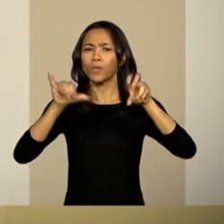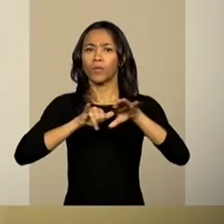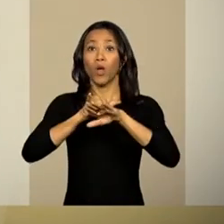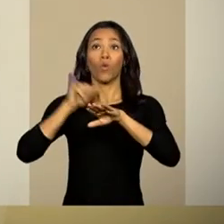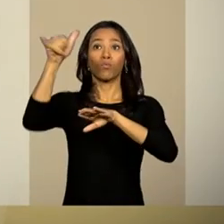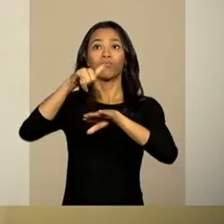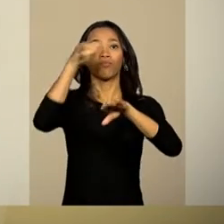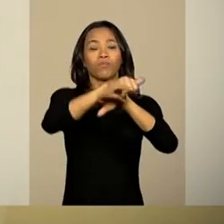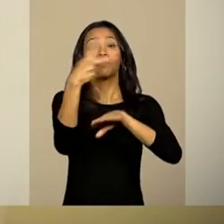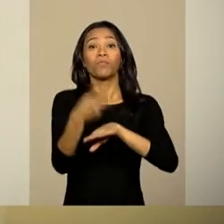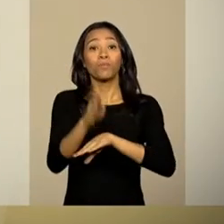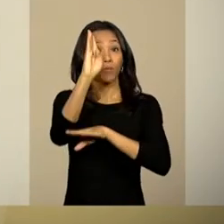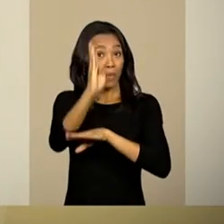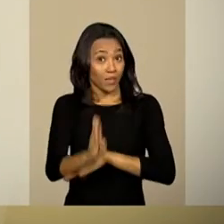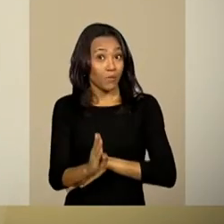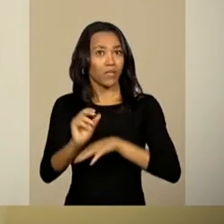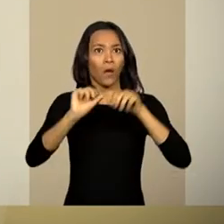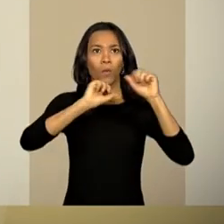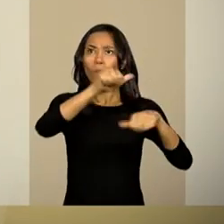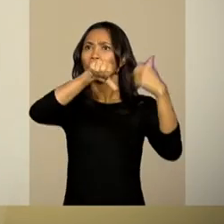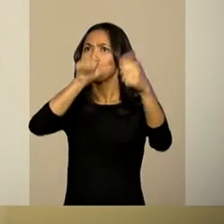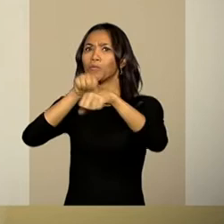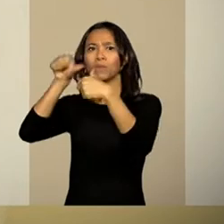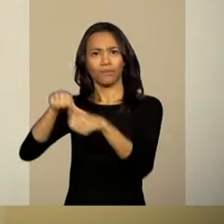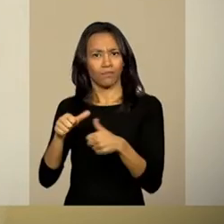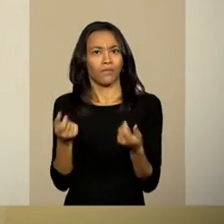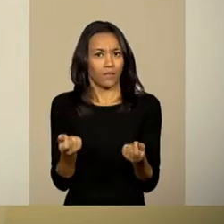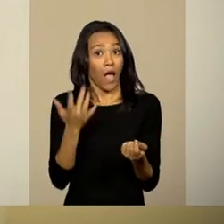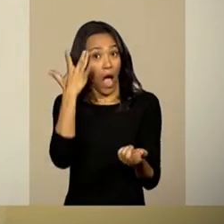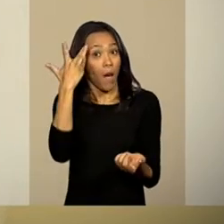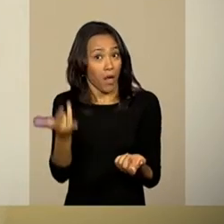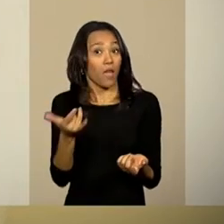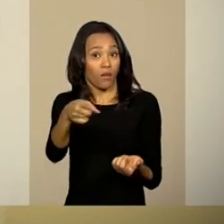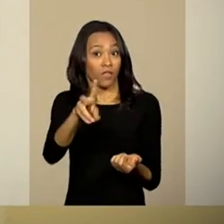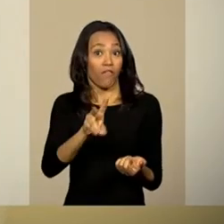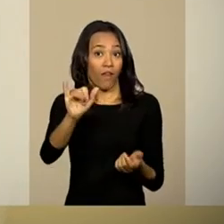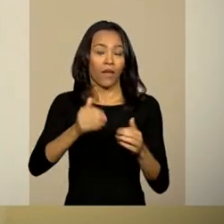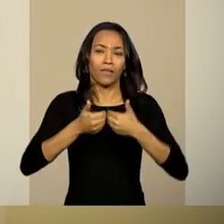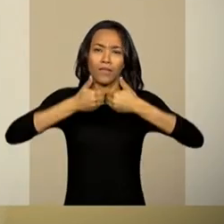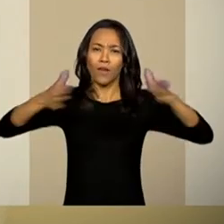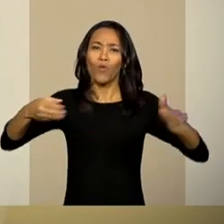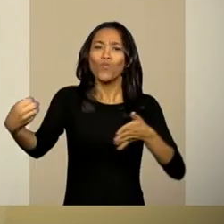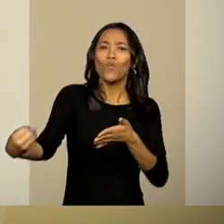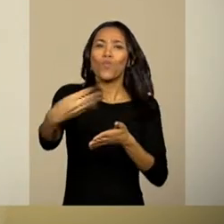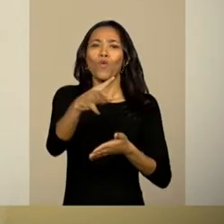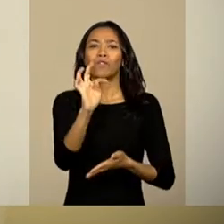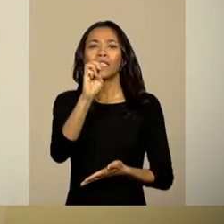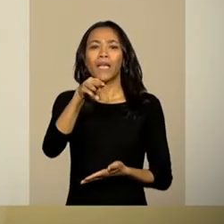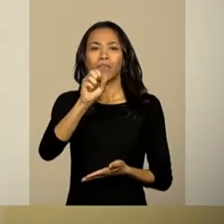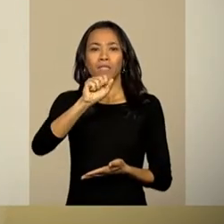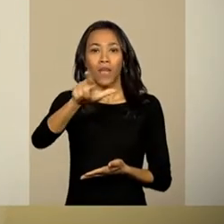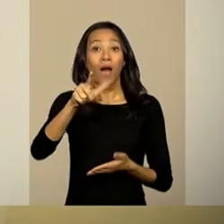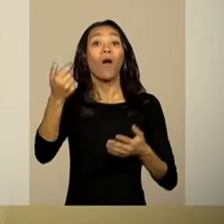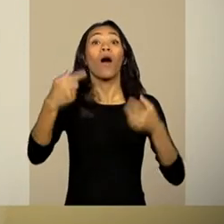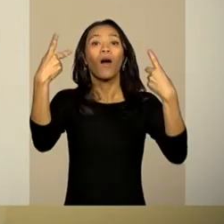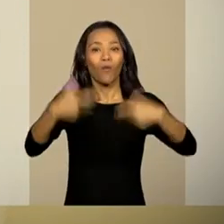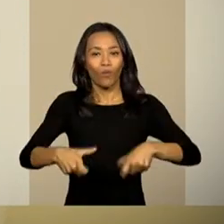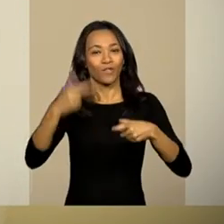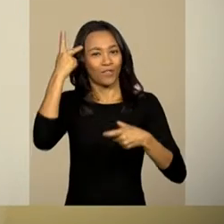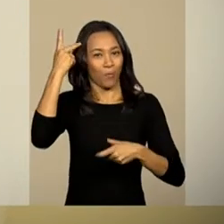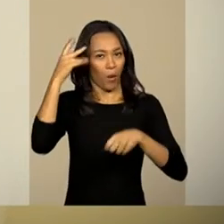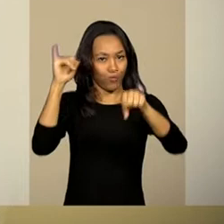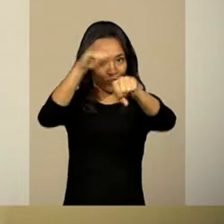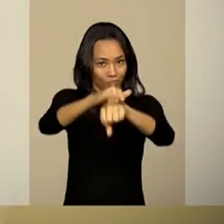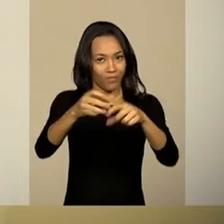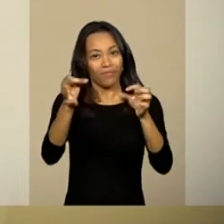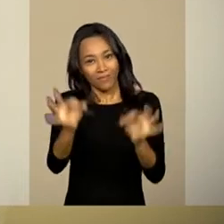aeroportos brasileiros que estão passando por uma grande transformação. Amanhã mesmo a senhora vai inaugurar um novo terminal no aeroporto de Guarulhos, em São Paulo, não é